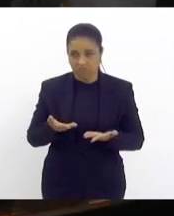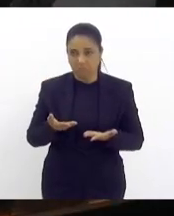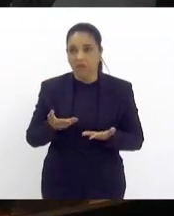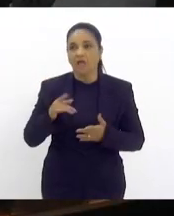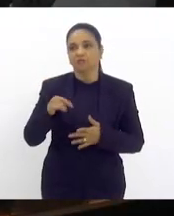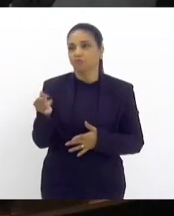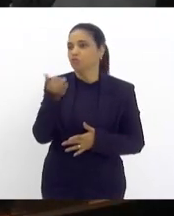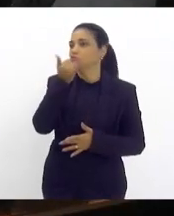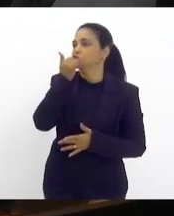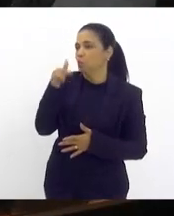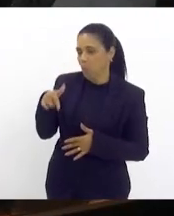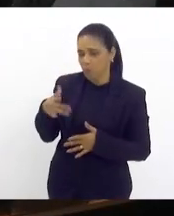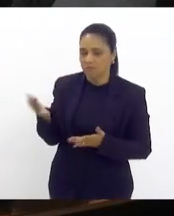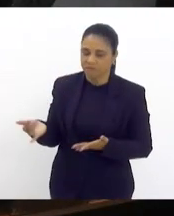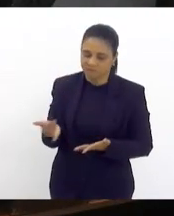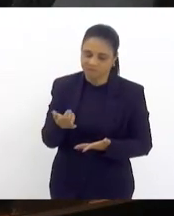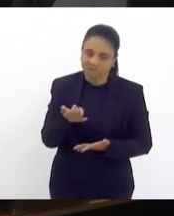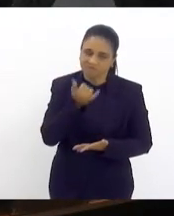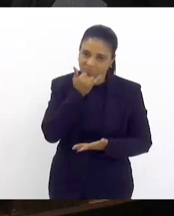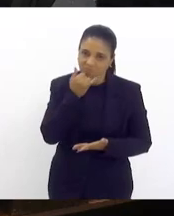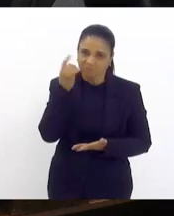desculpa deputada